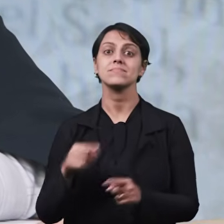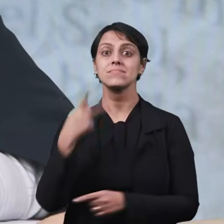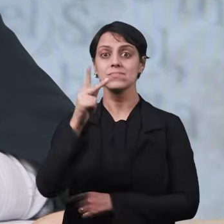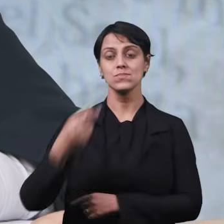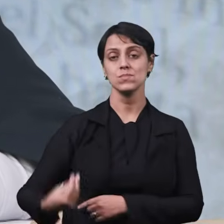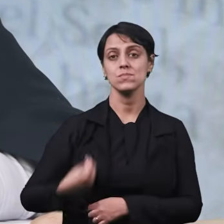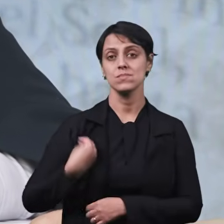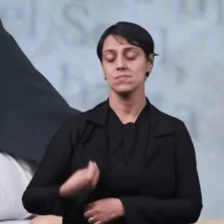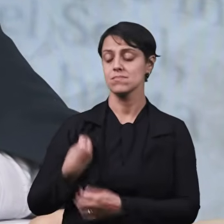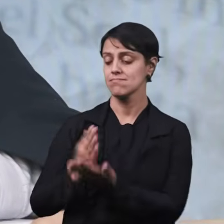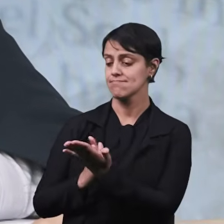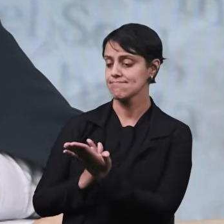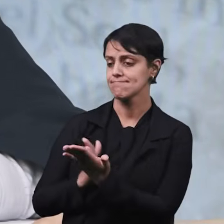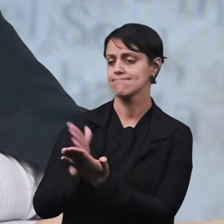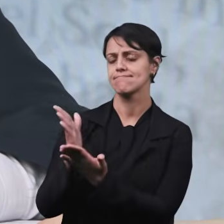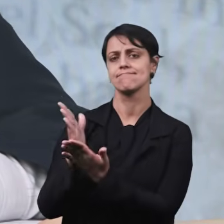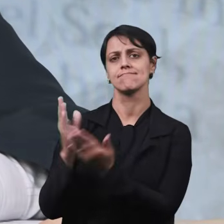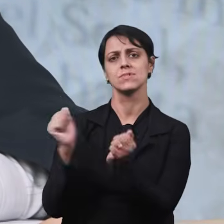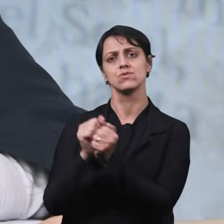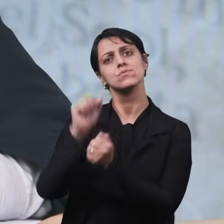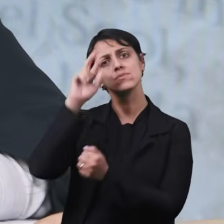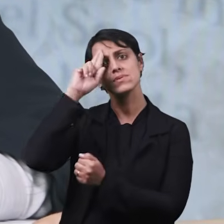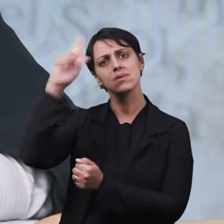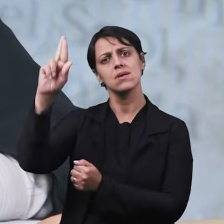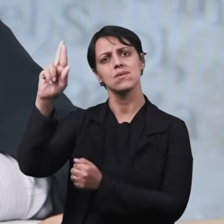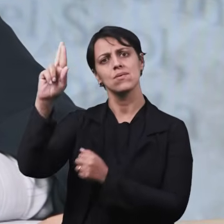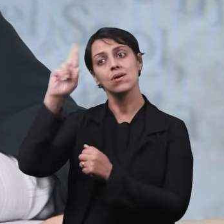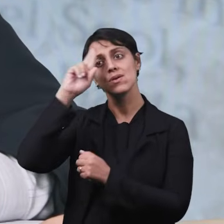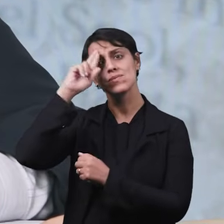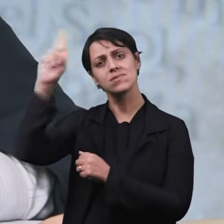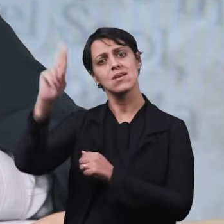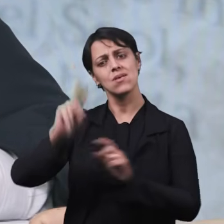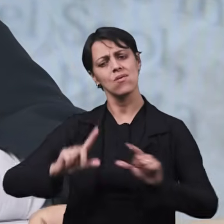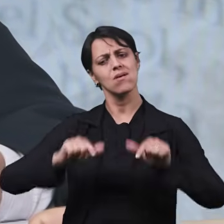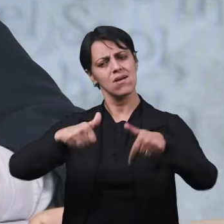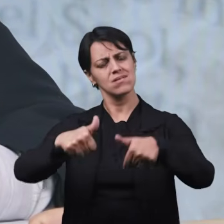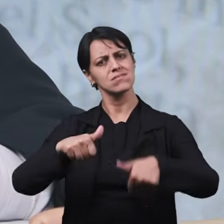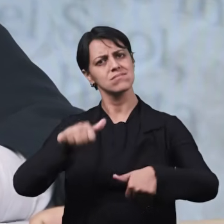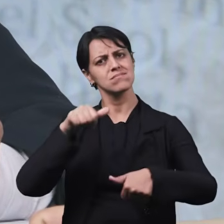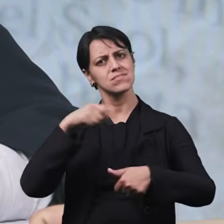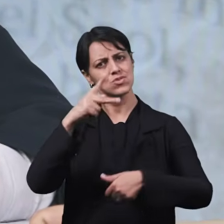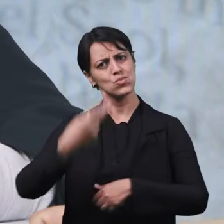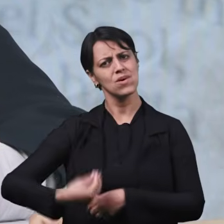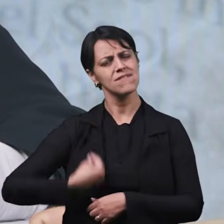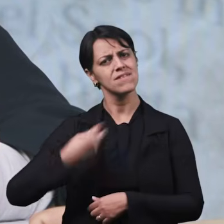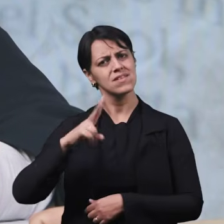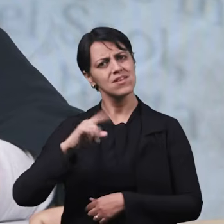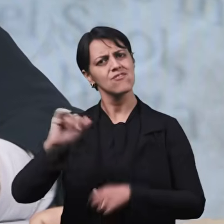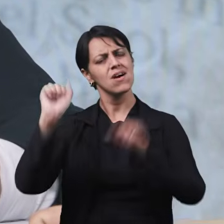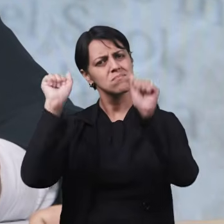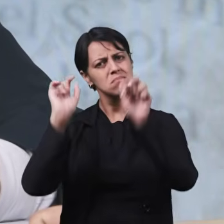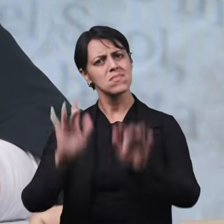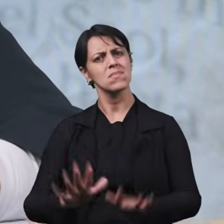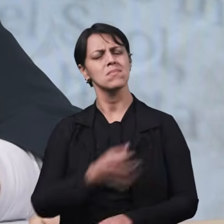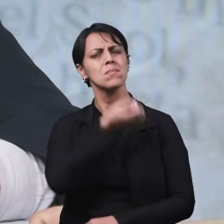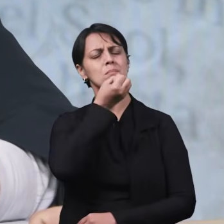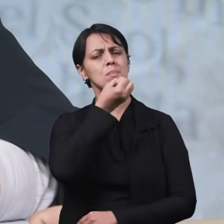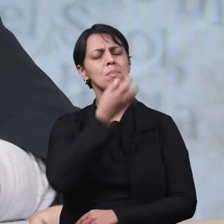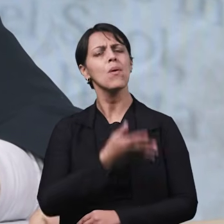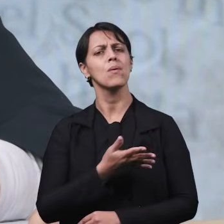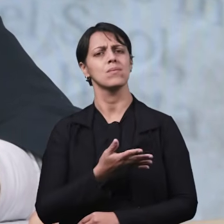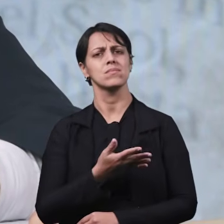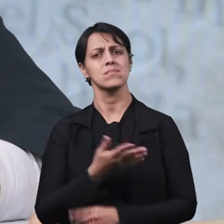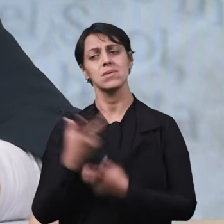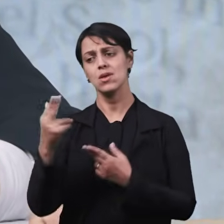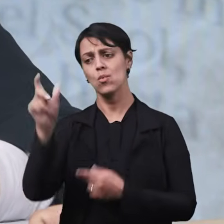sua vida pela retidão com o Senhor. E aquilo que Deus vai fazer com você certamente será muito bom. Como